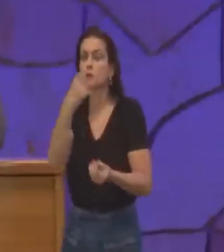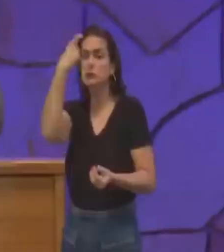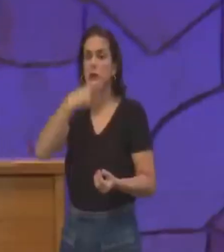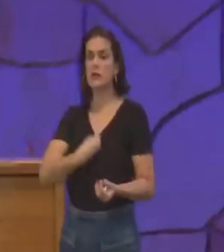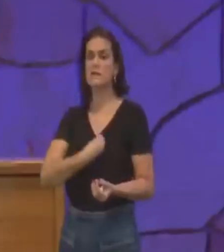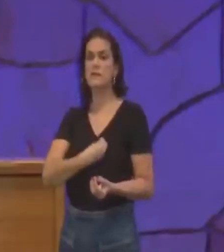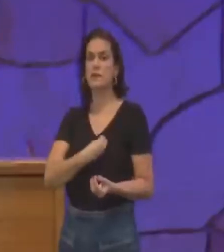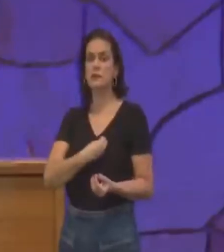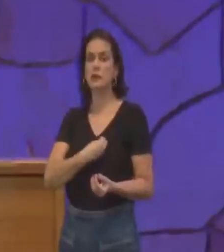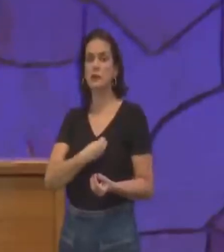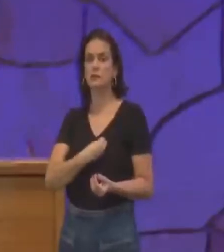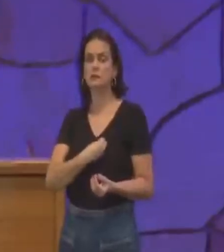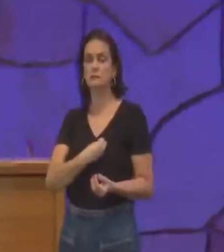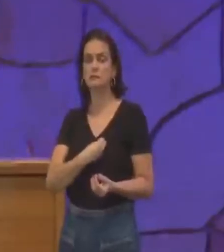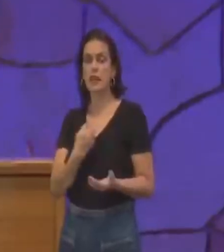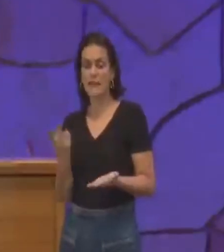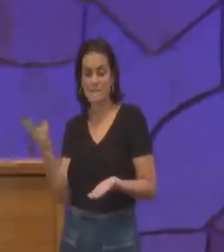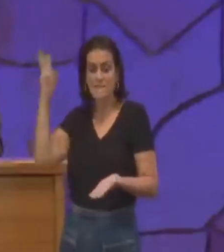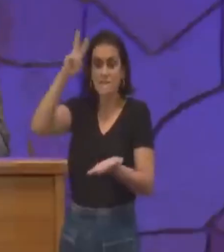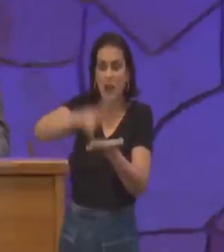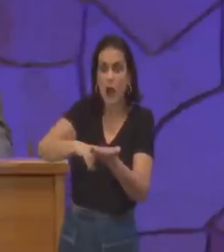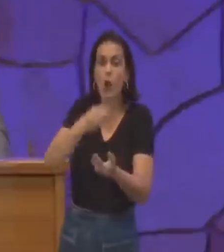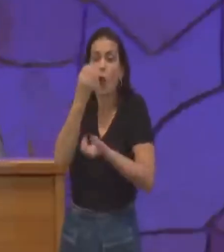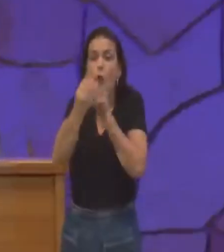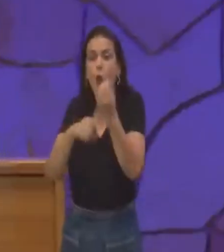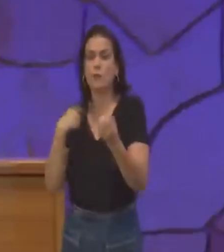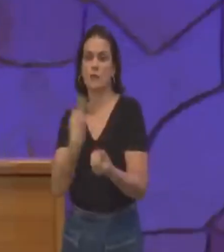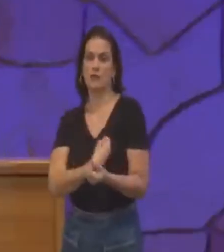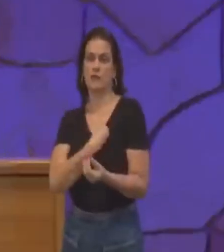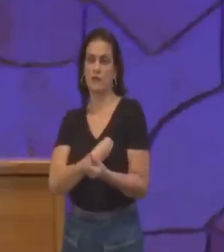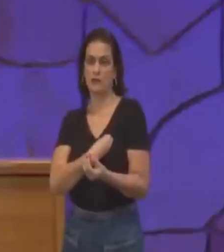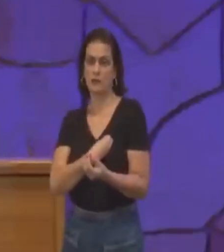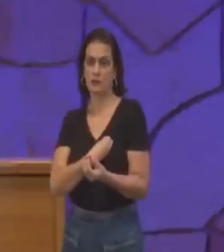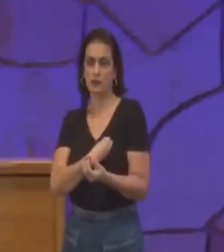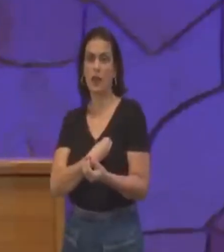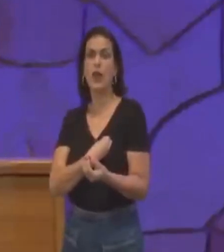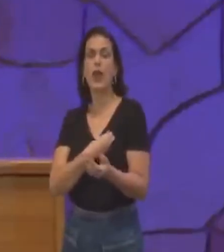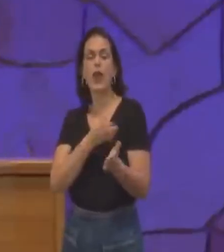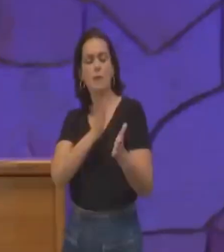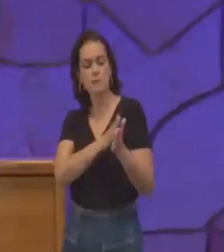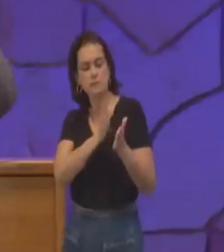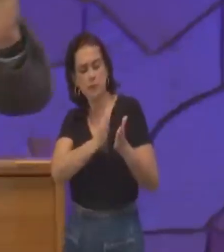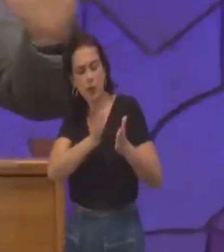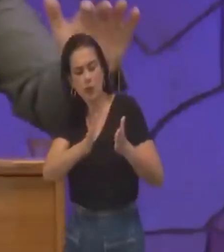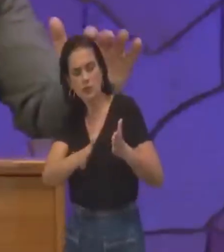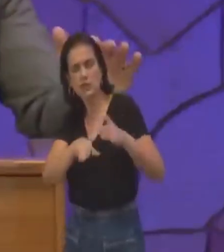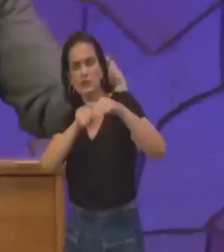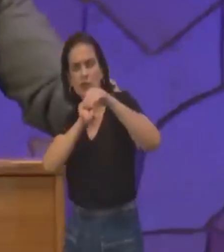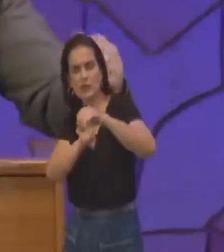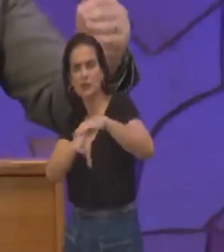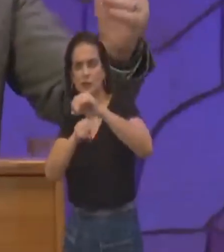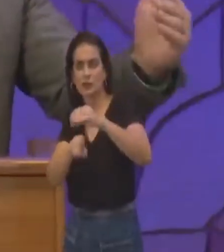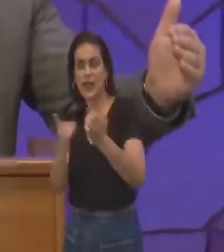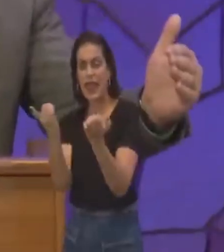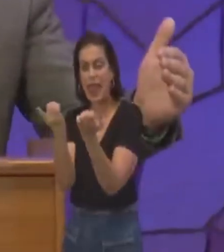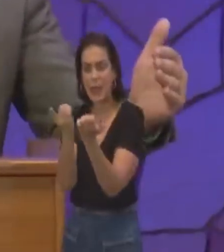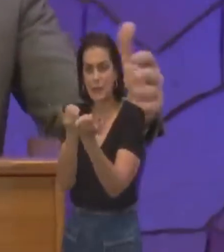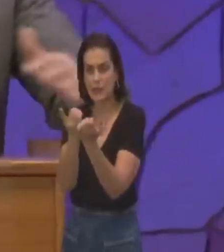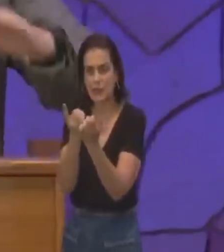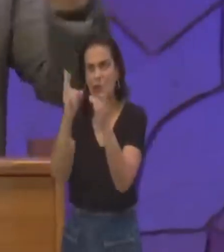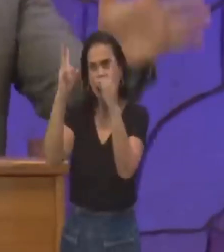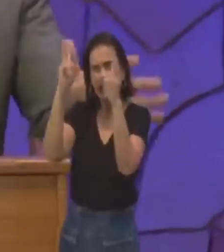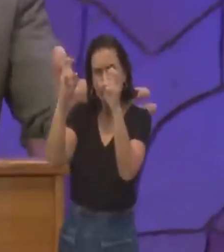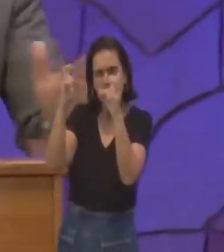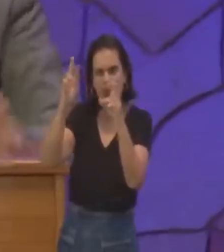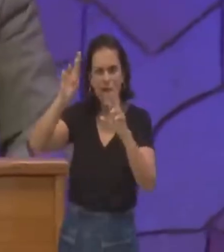Isto faz parte de um processo exegético de educação teológica. Quando nós estudamos na escola dominical assuntos